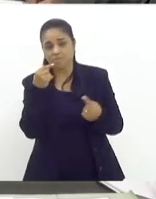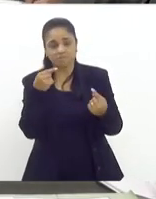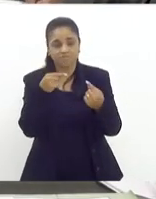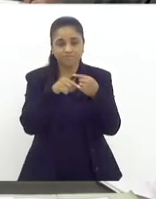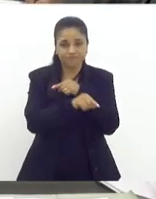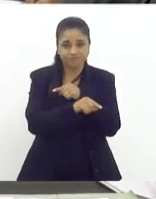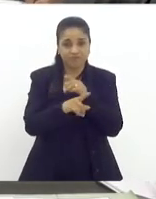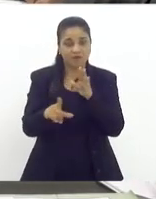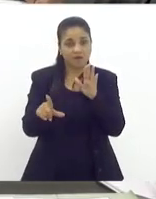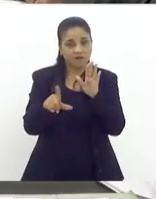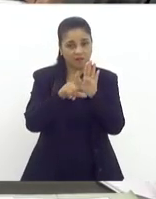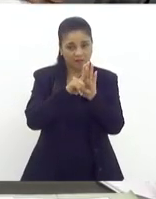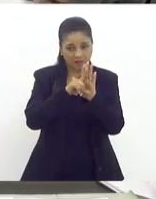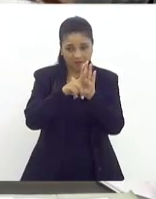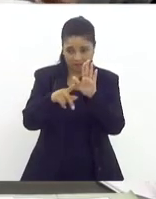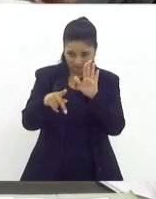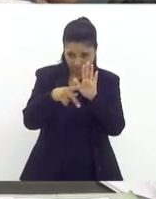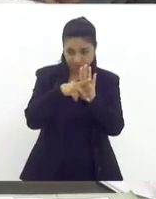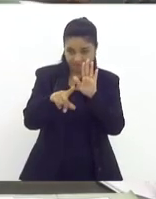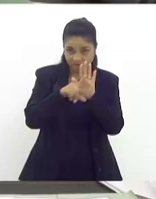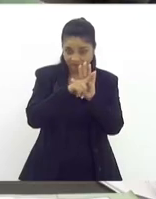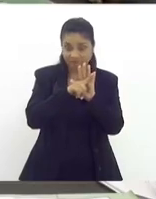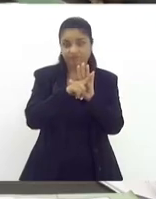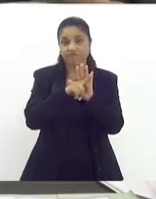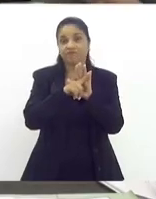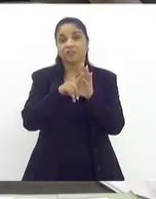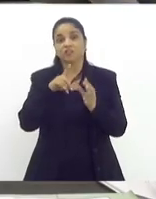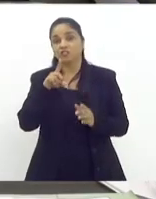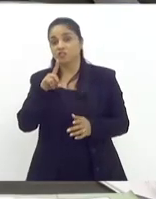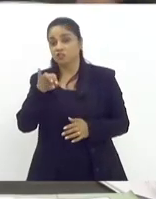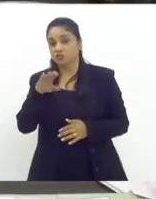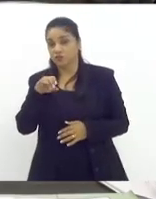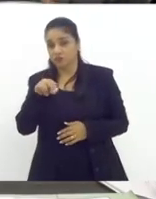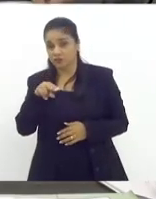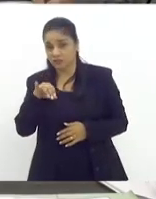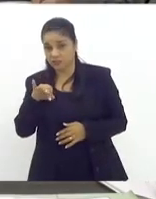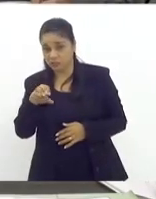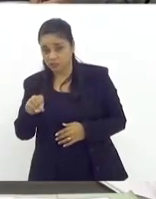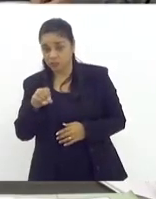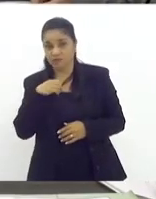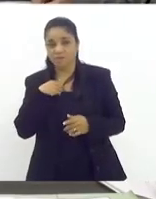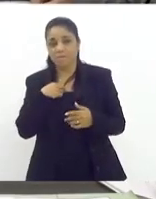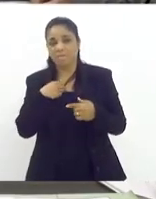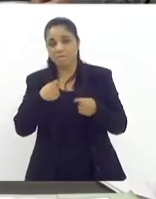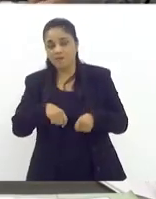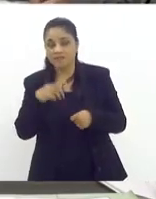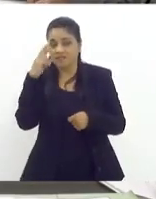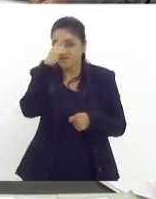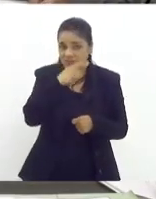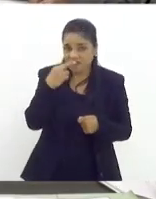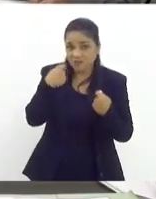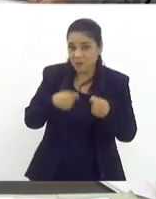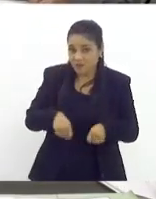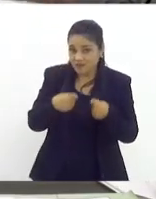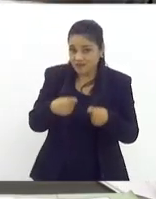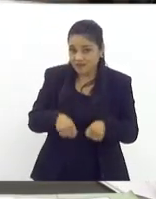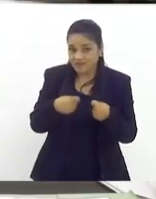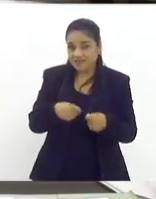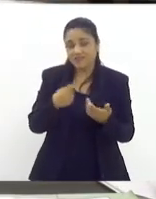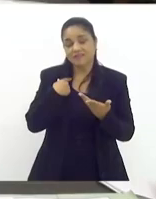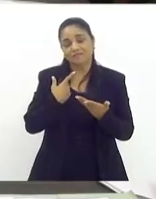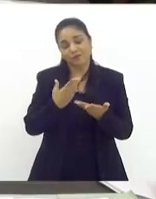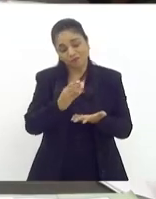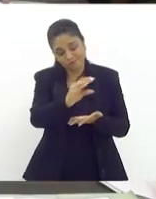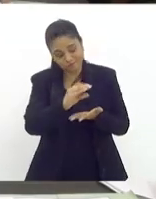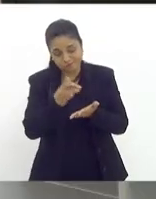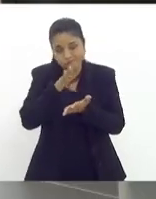à lei original proposta pelo deputado Dionísio Lins, até porque implica no aspecto de fiscalização e que, consequentemente, gera despesa,